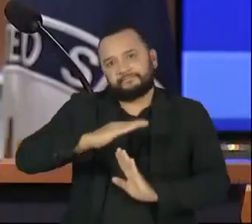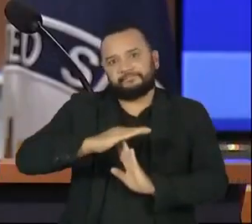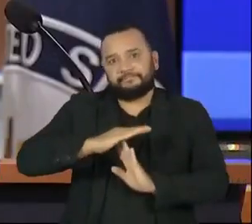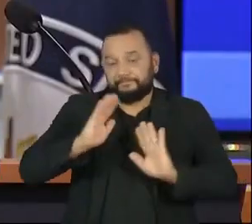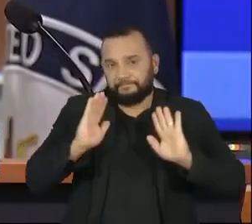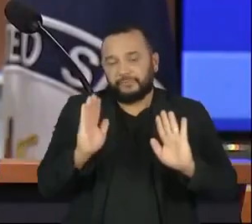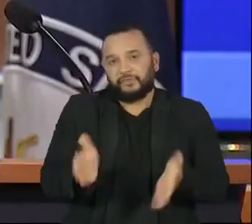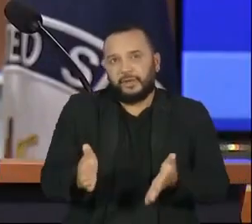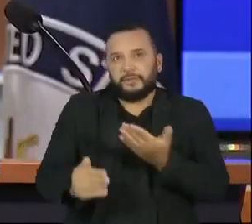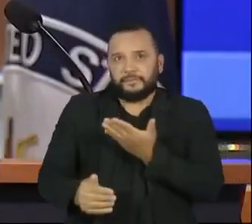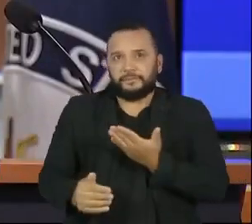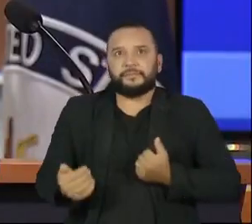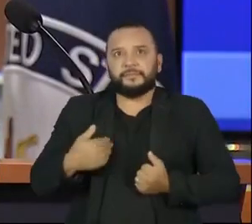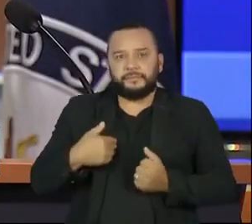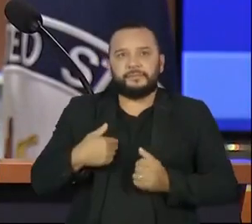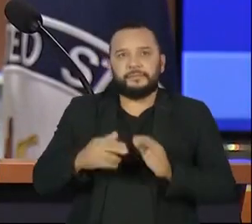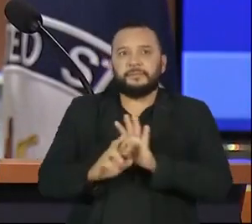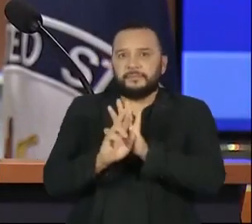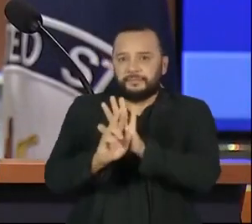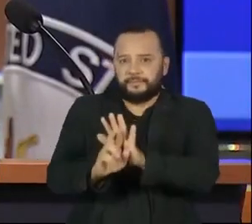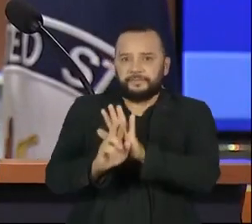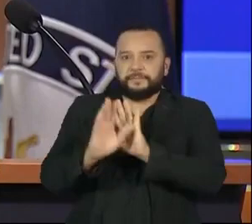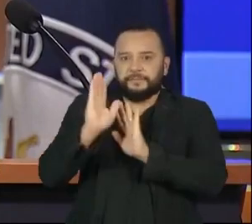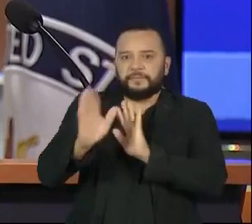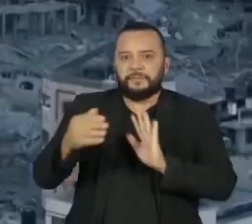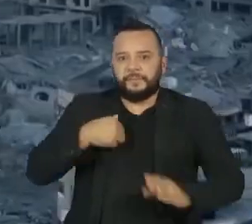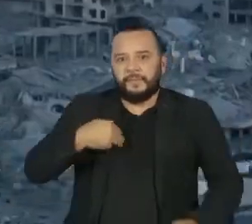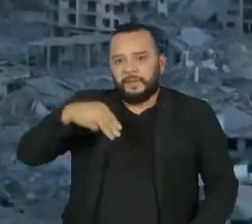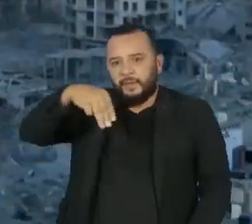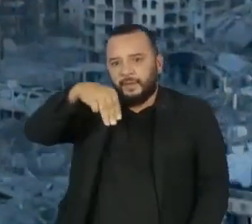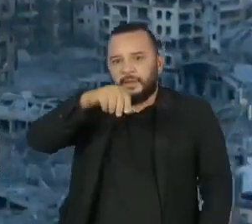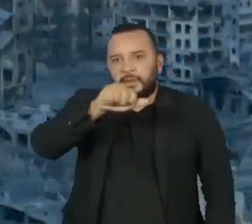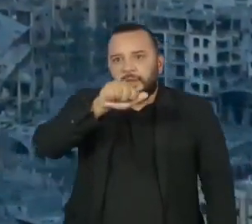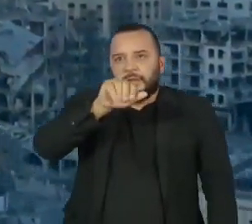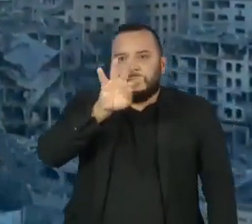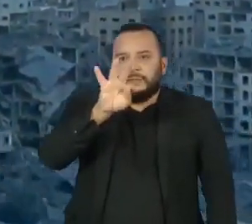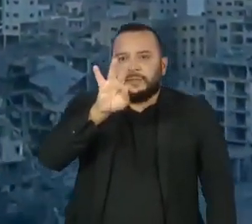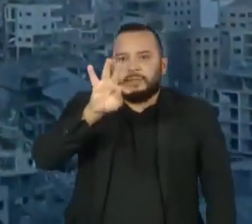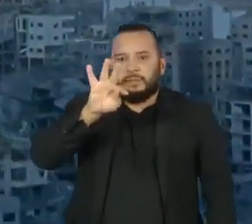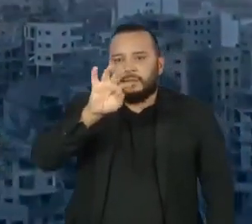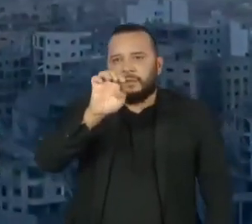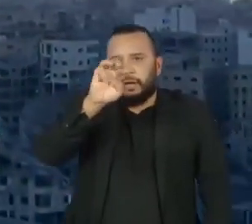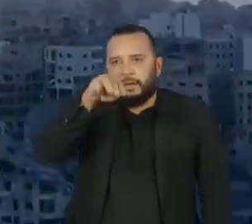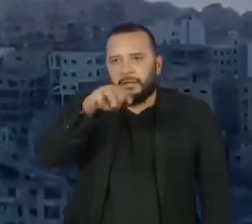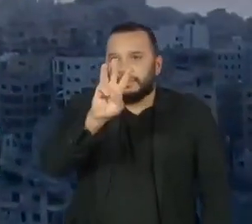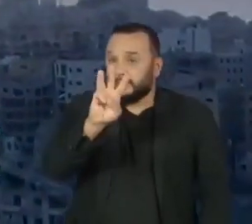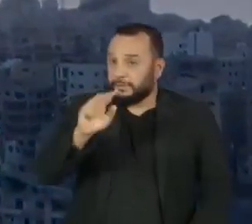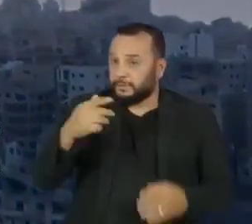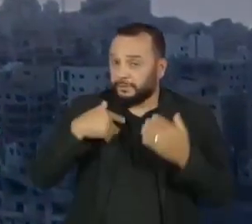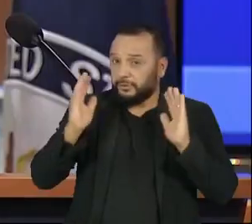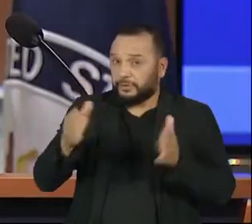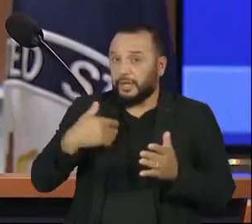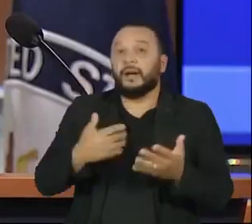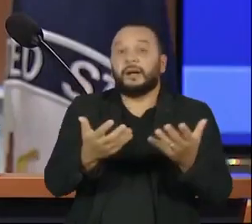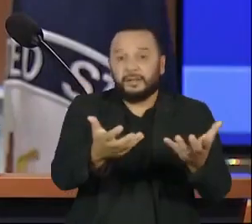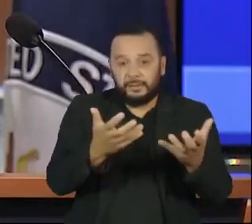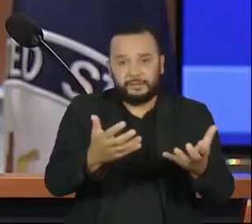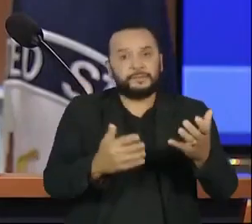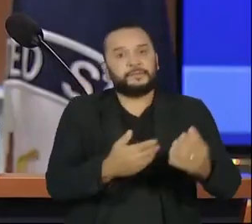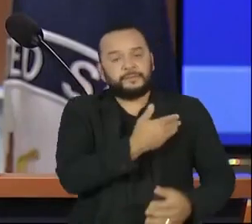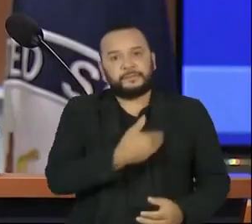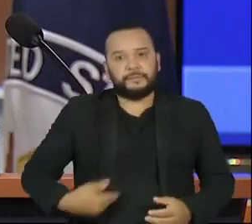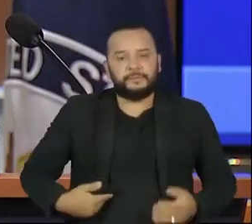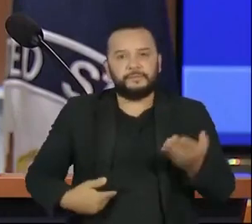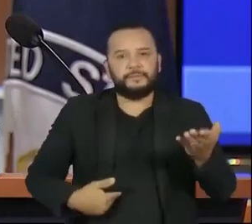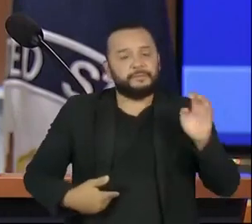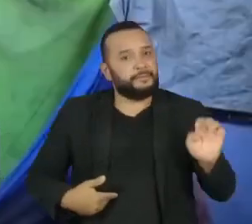o porta-voz matel Miller disse que o departamento de estado americano estuda a melhor maneira de reconhecer o estado palestino e reforçou que